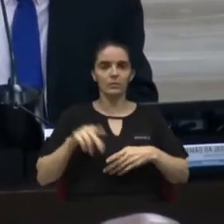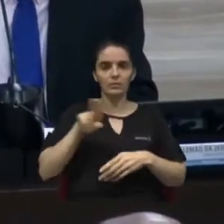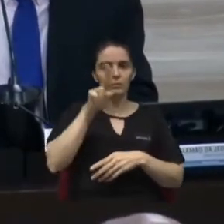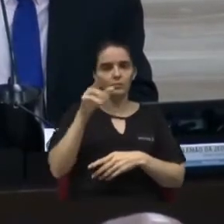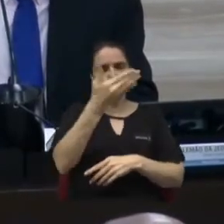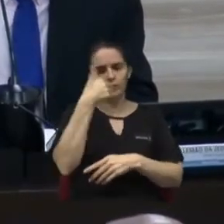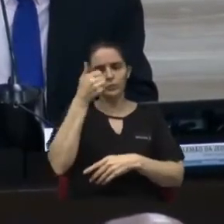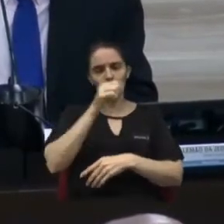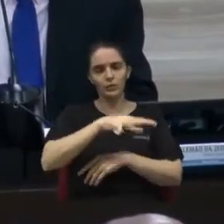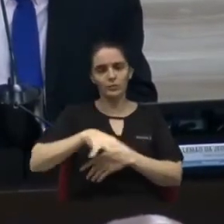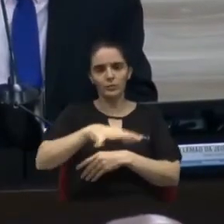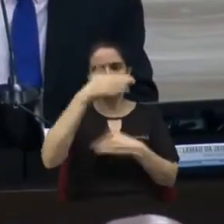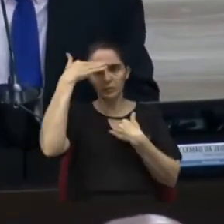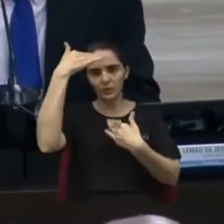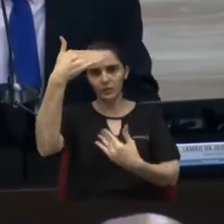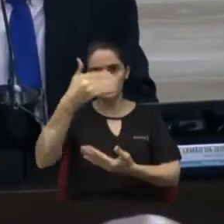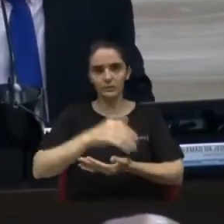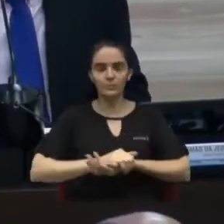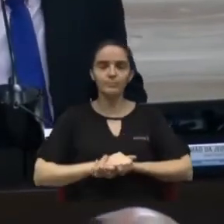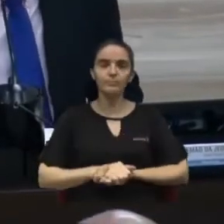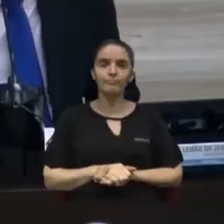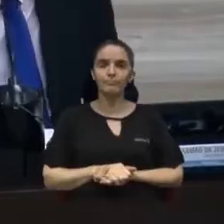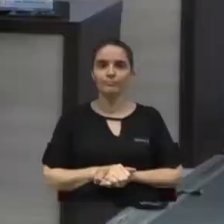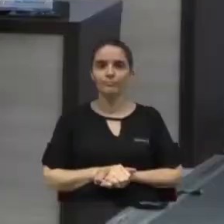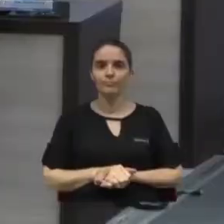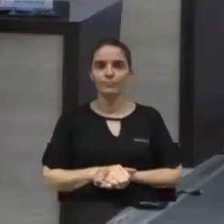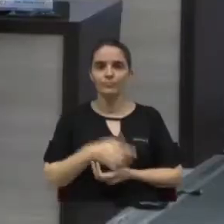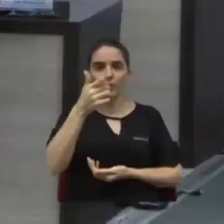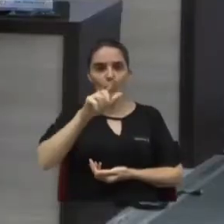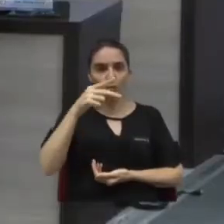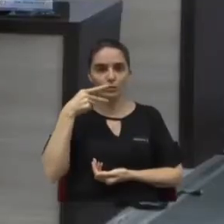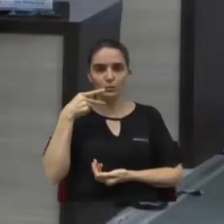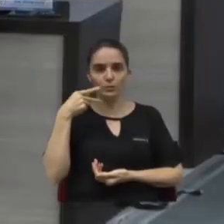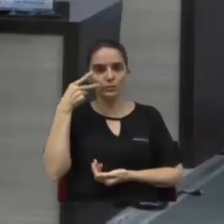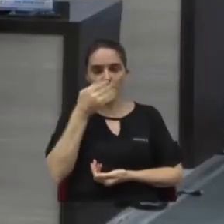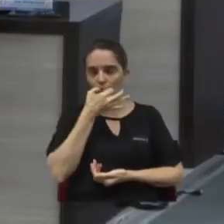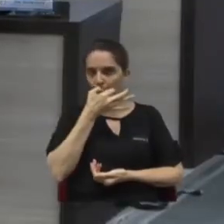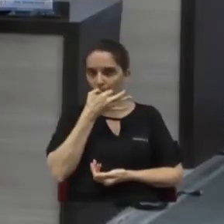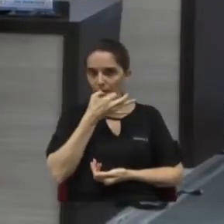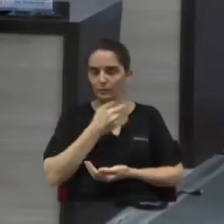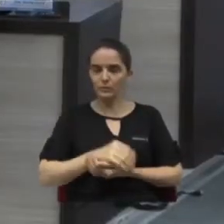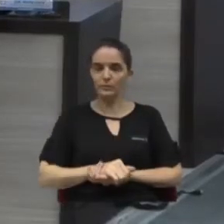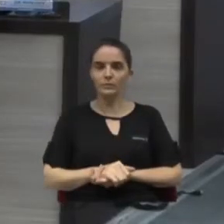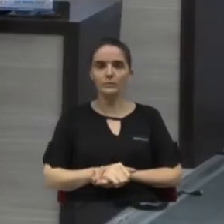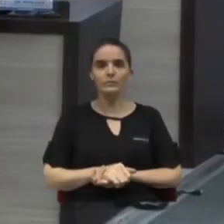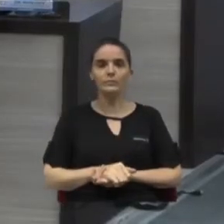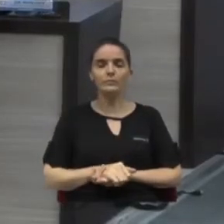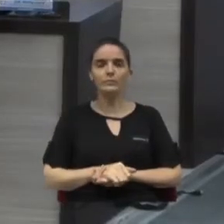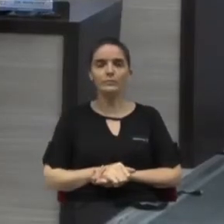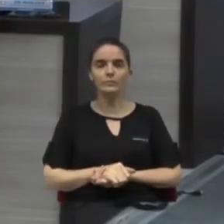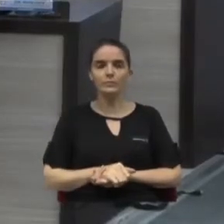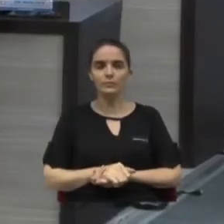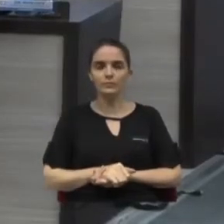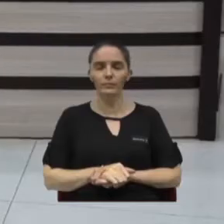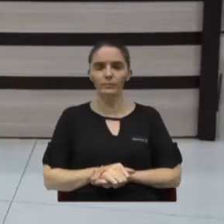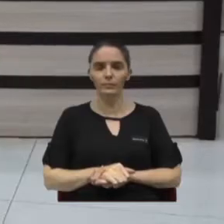praça. Muito obrigado. Mais algum vereador deseja discutir o requerimento